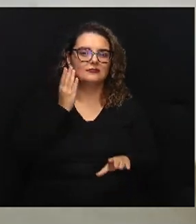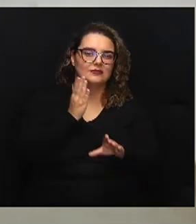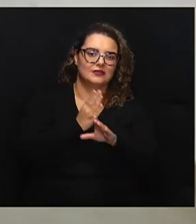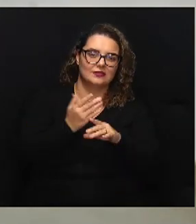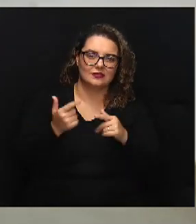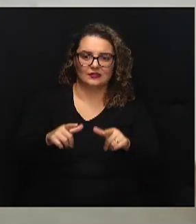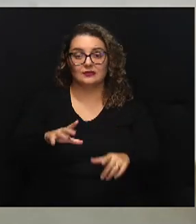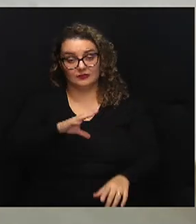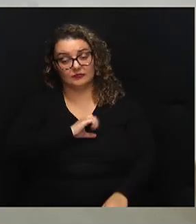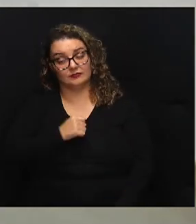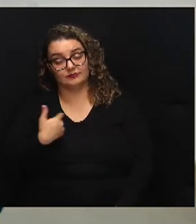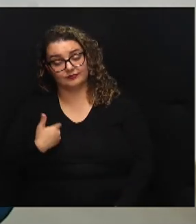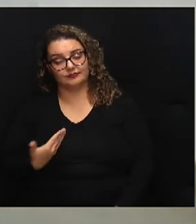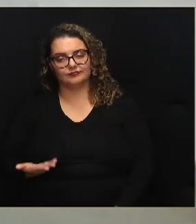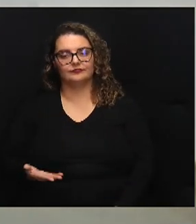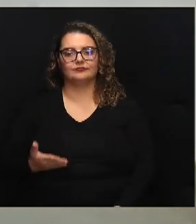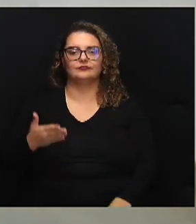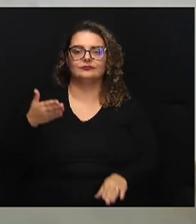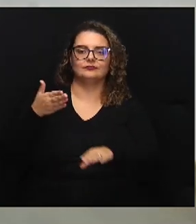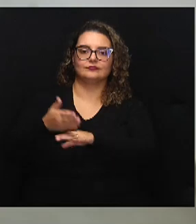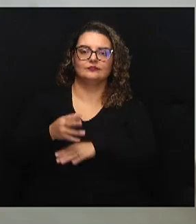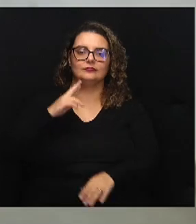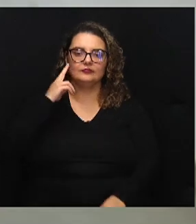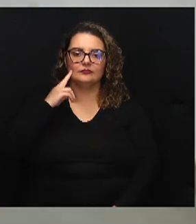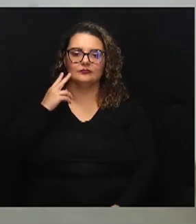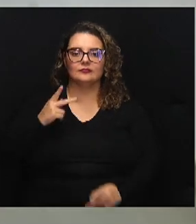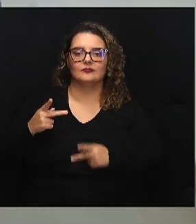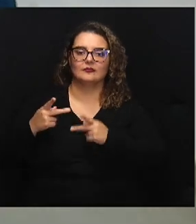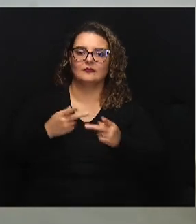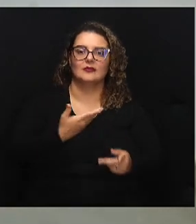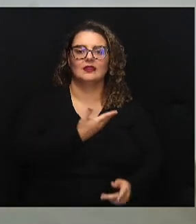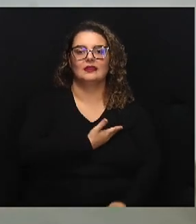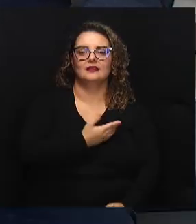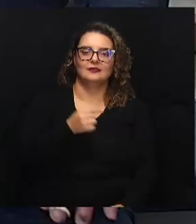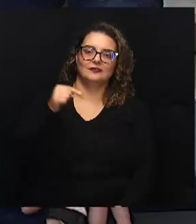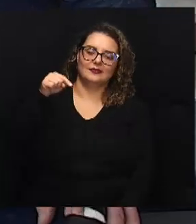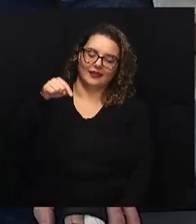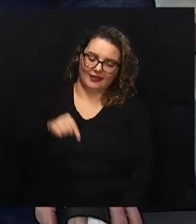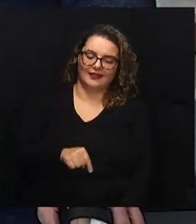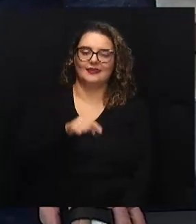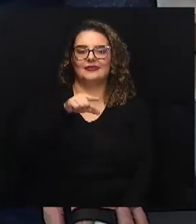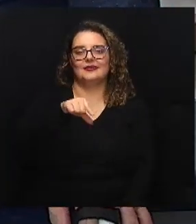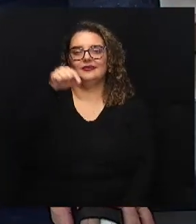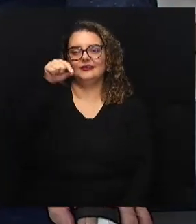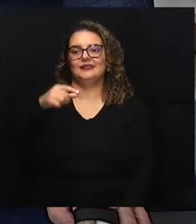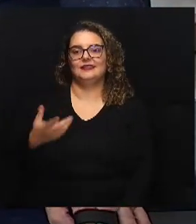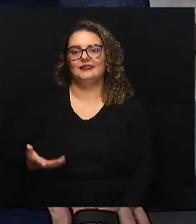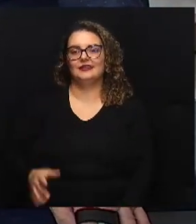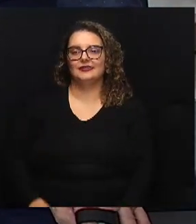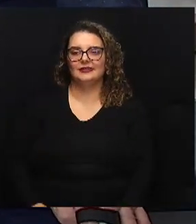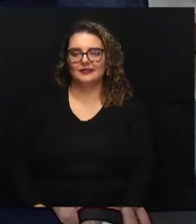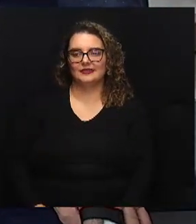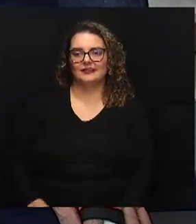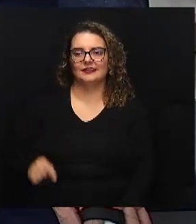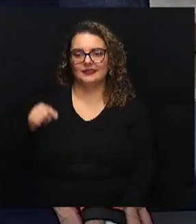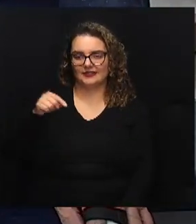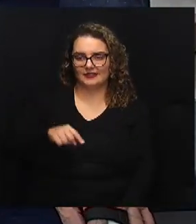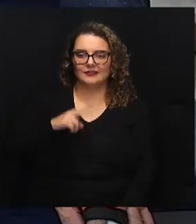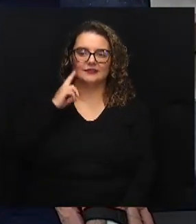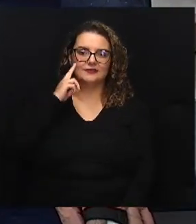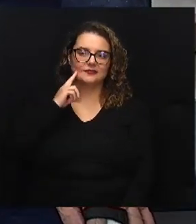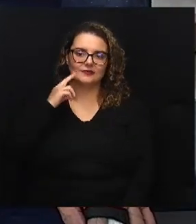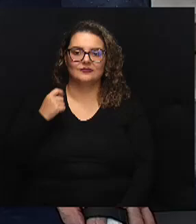que eu gostasse. E quando eu entrei em Vinhedo para visitar um amigo, eu falei, é aqui. Aí eu vim para cá, Vinhedo,